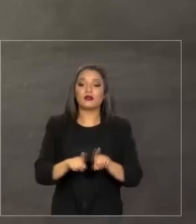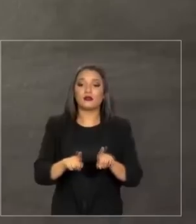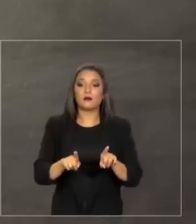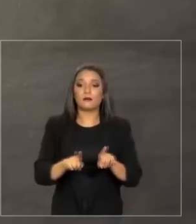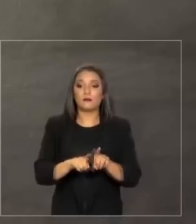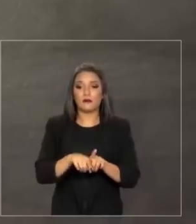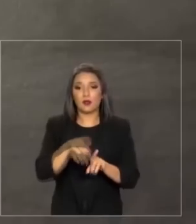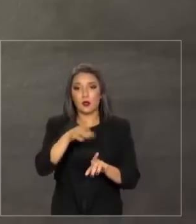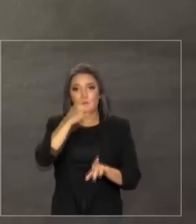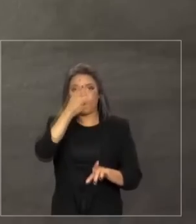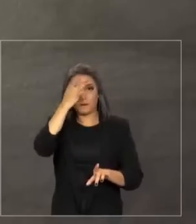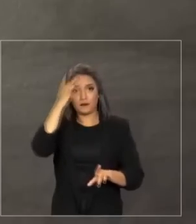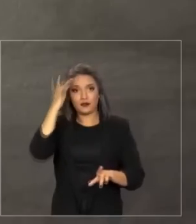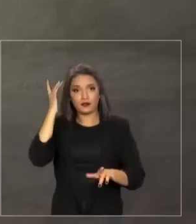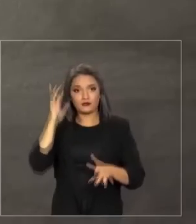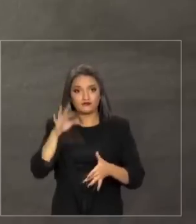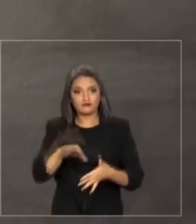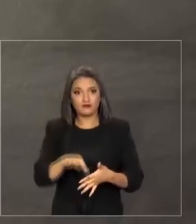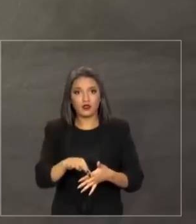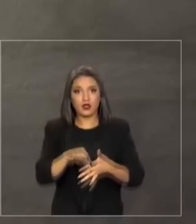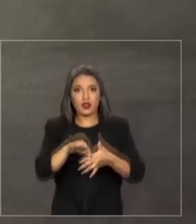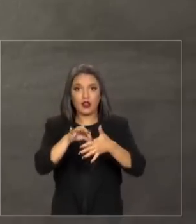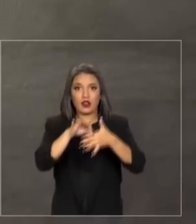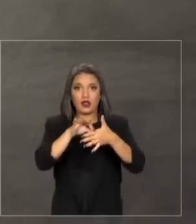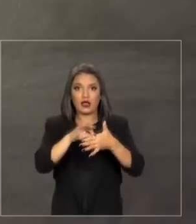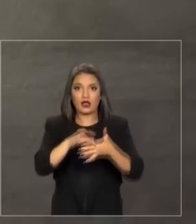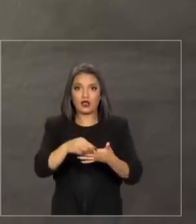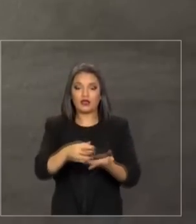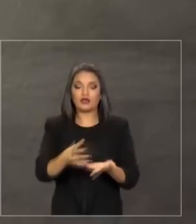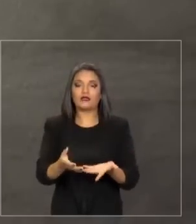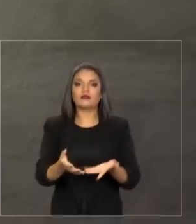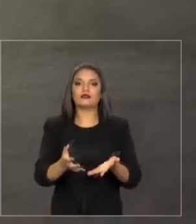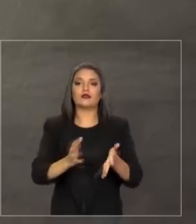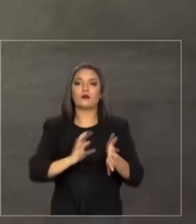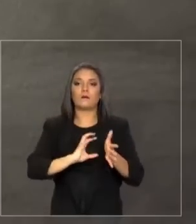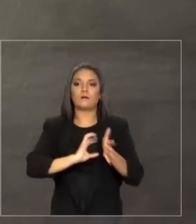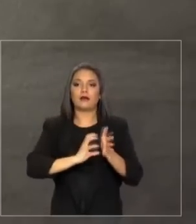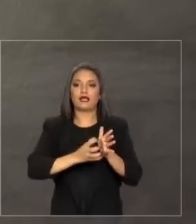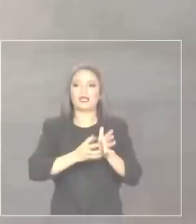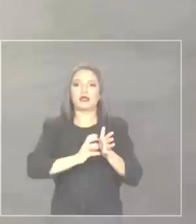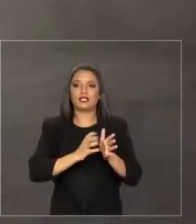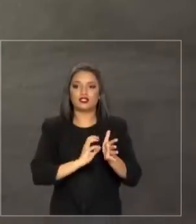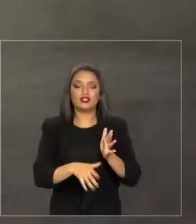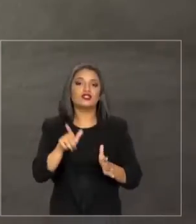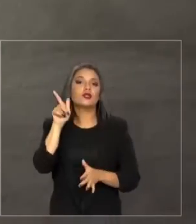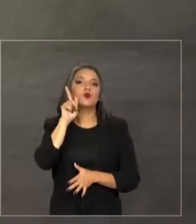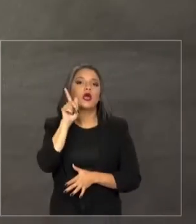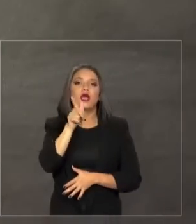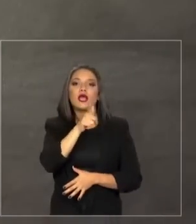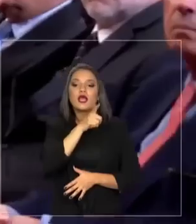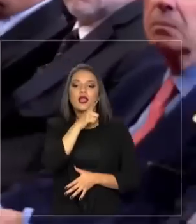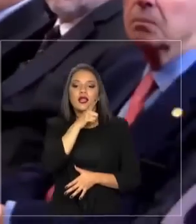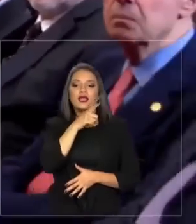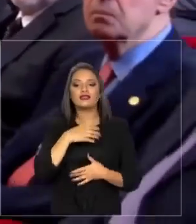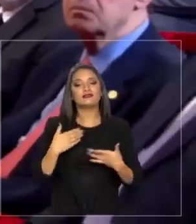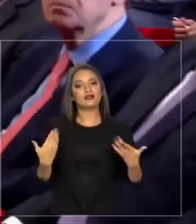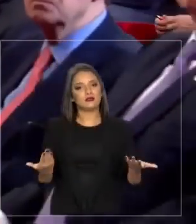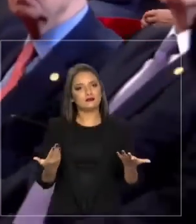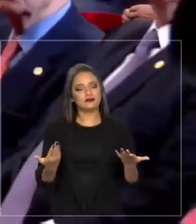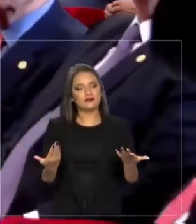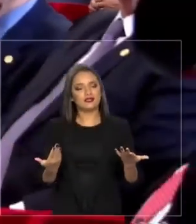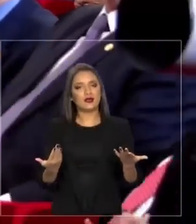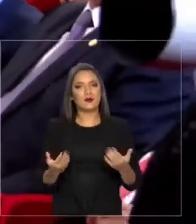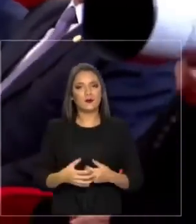de um candidato ou de um partido mas de uma verdadeira frente Ampla contra o autoritarismo em nome do meu